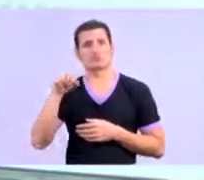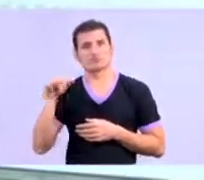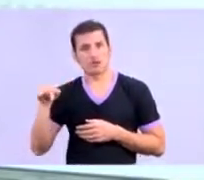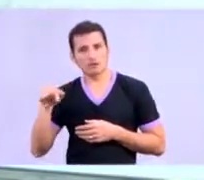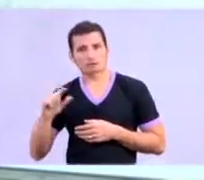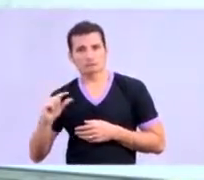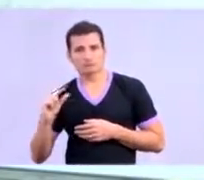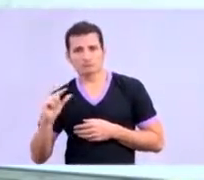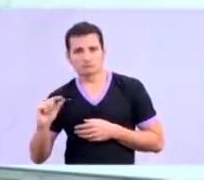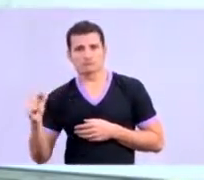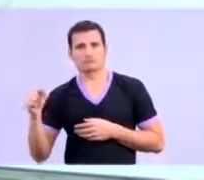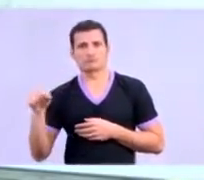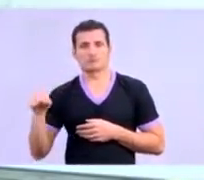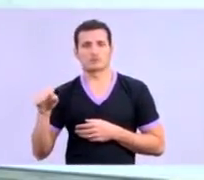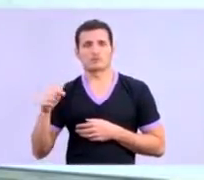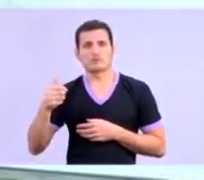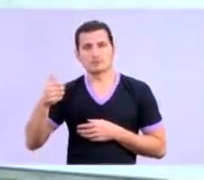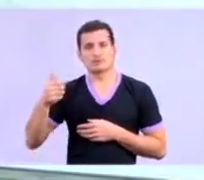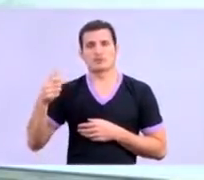mensagem antes